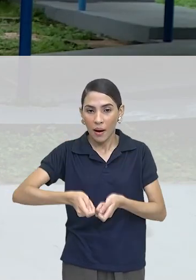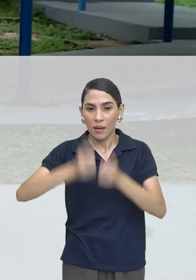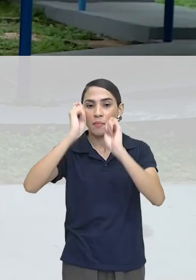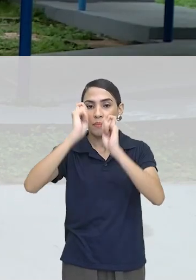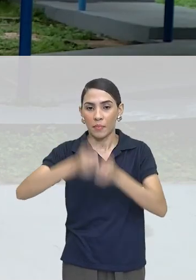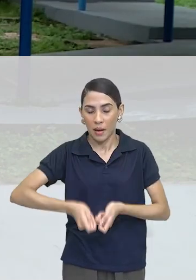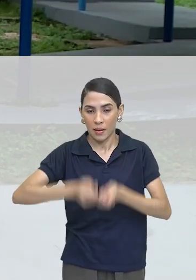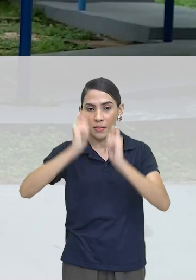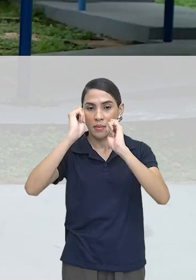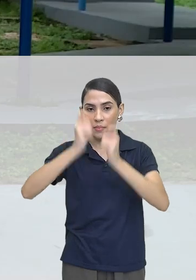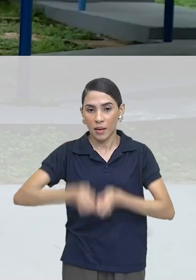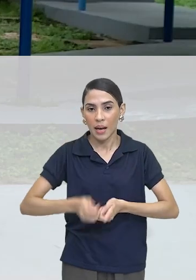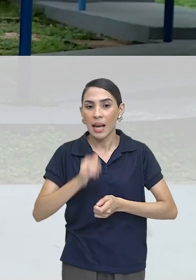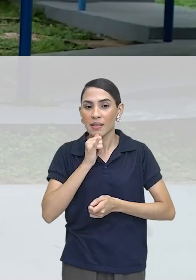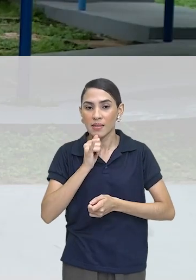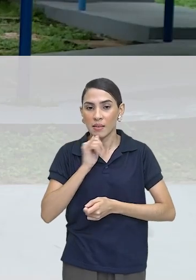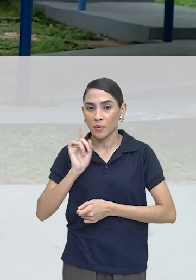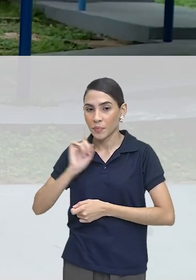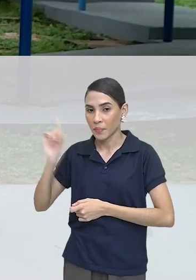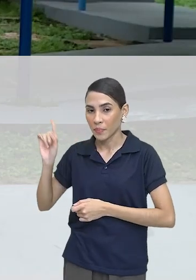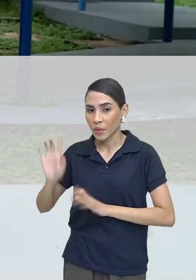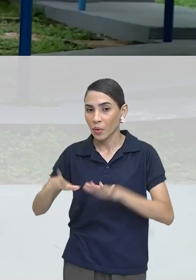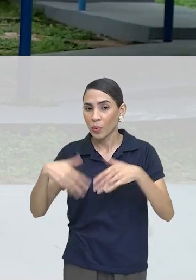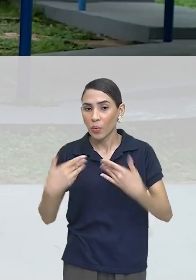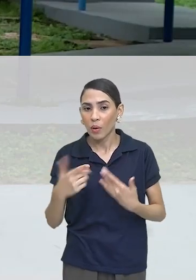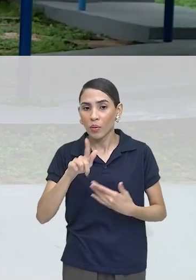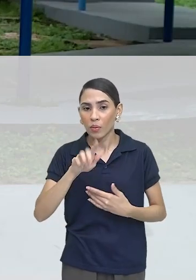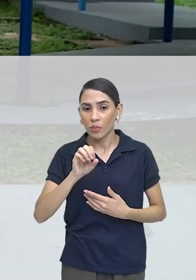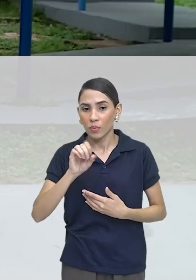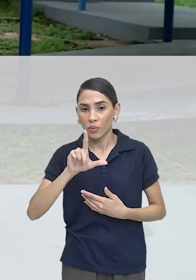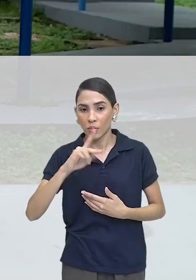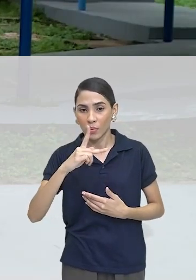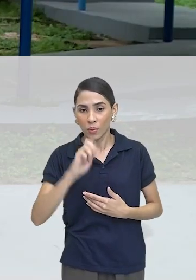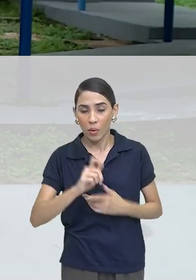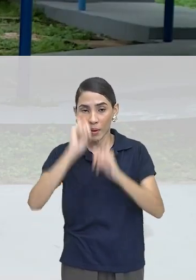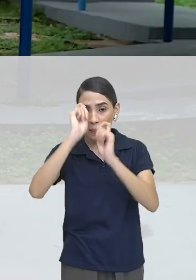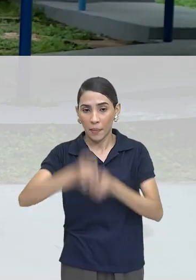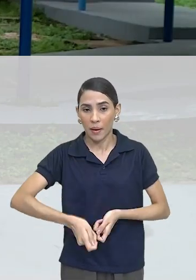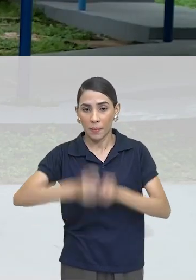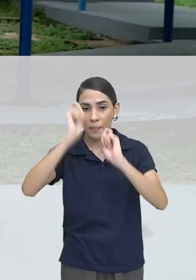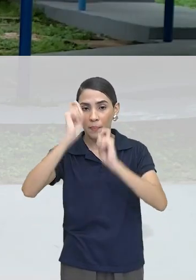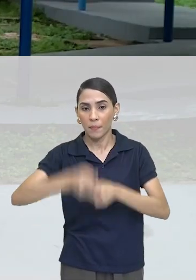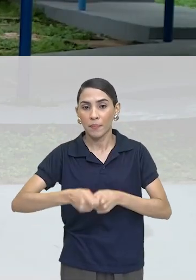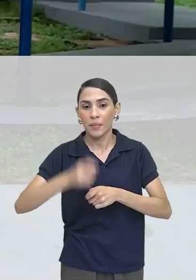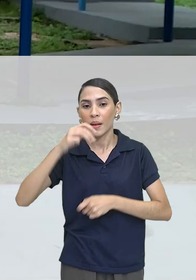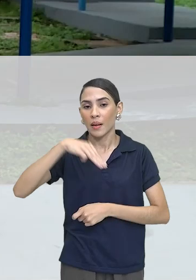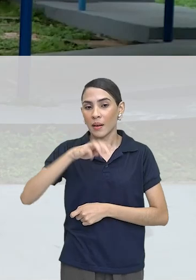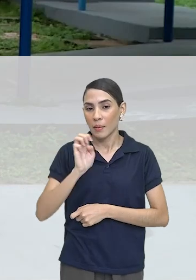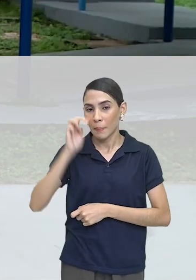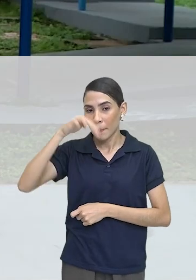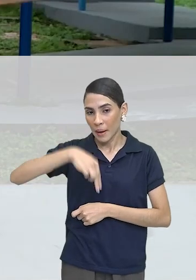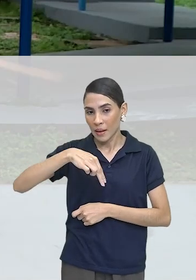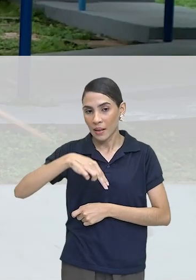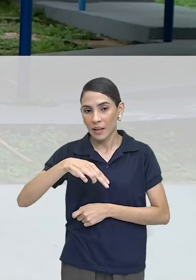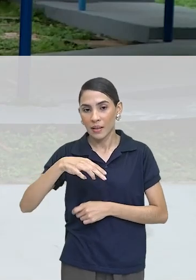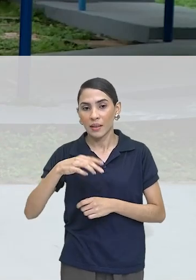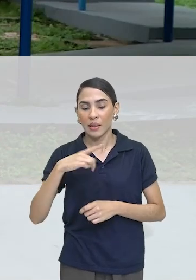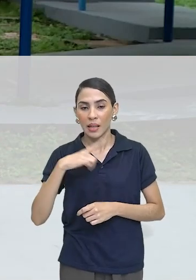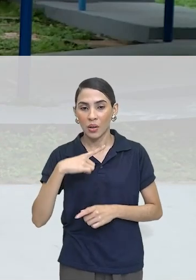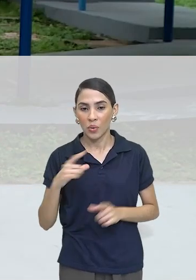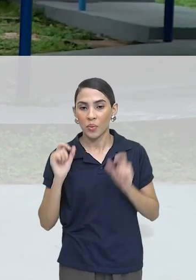repetitivos. Observem aí, qual golpe lembra vocês? É o golpe do Men, que é aquele que a